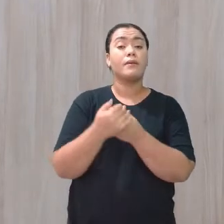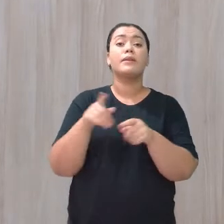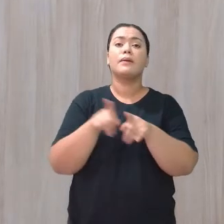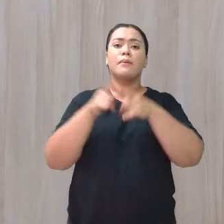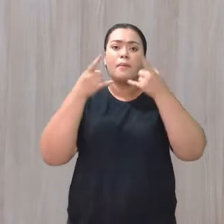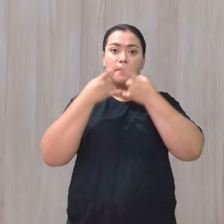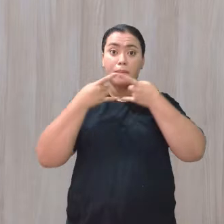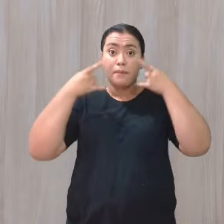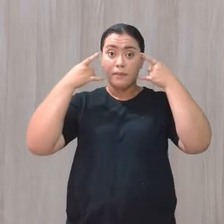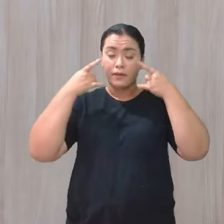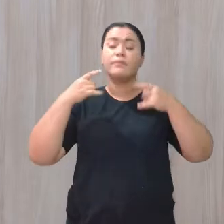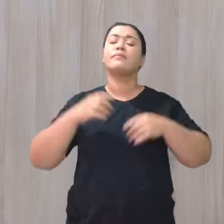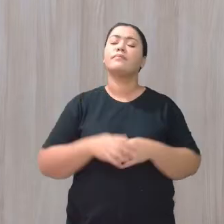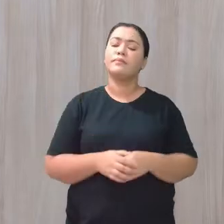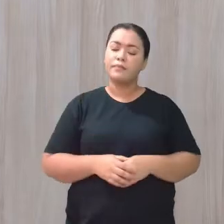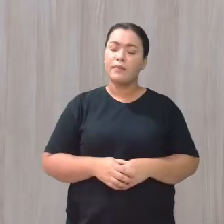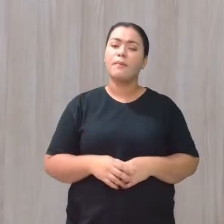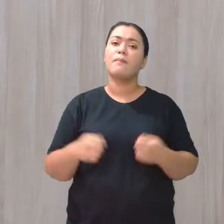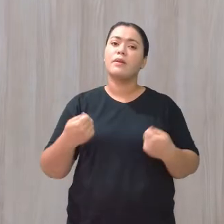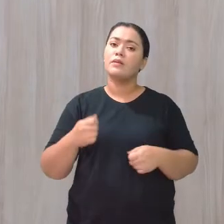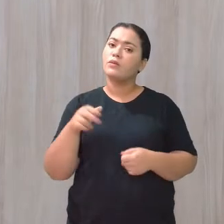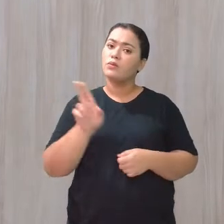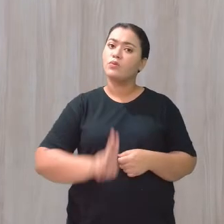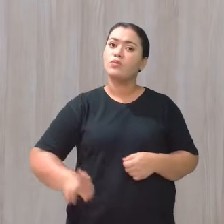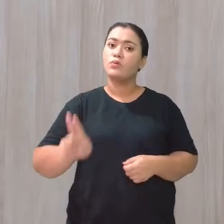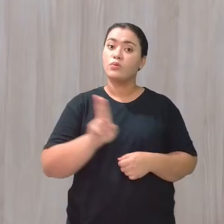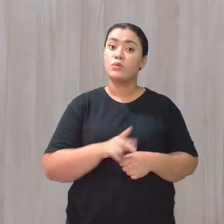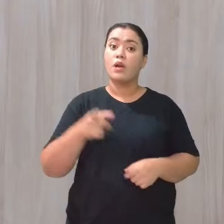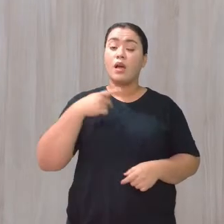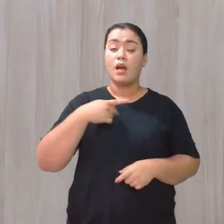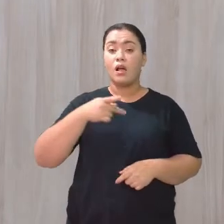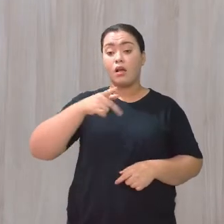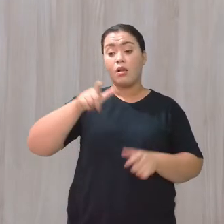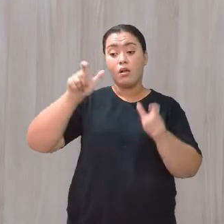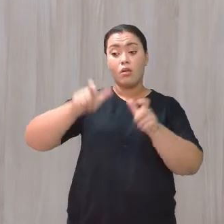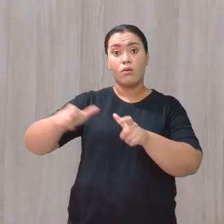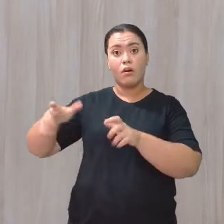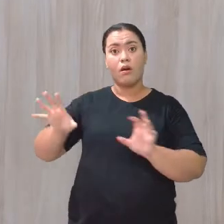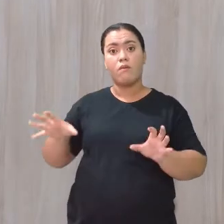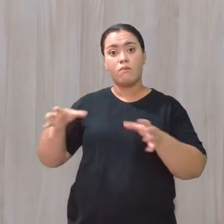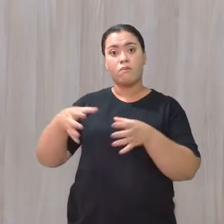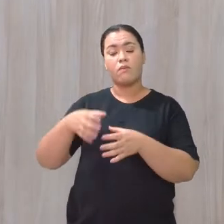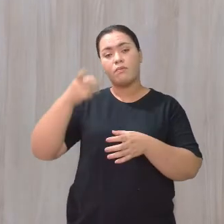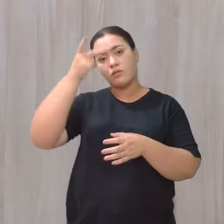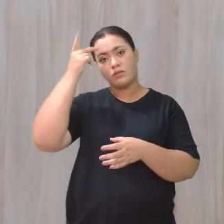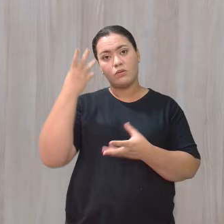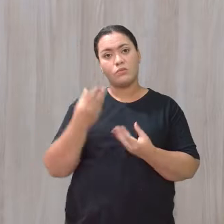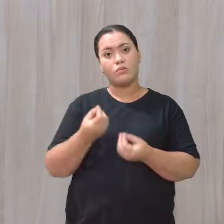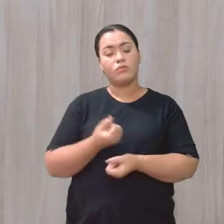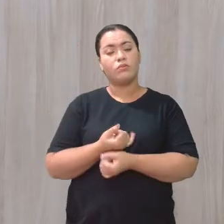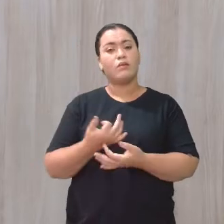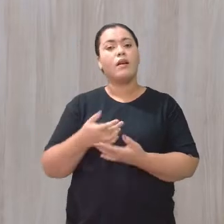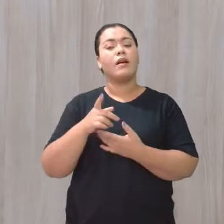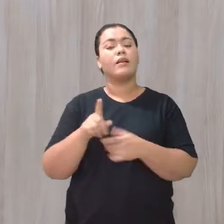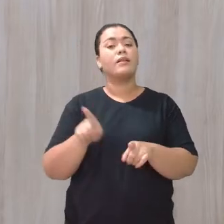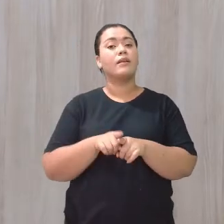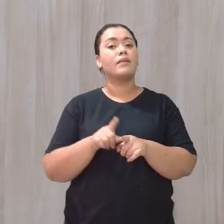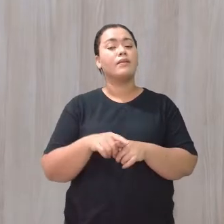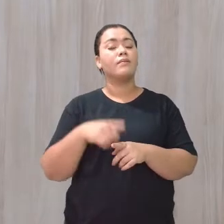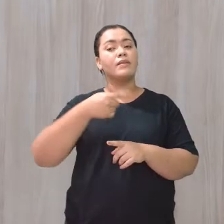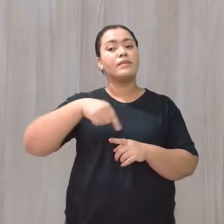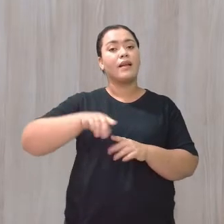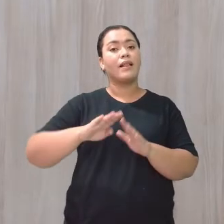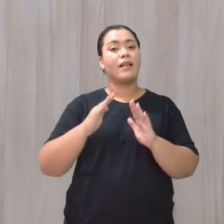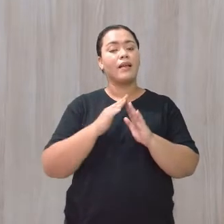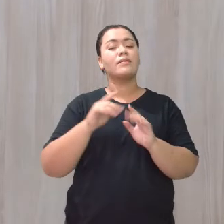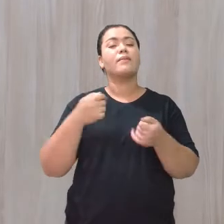máscara ainda deve ser utilizada em aglomerações ao sair de casa. Então é importante ter esse cuidado,